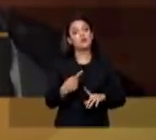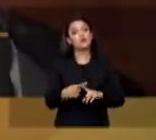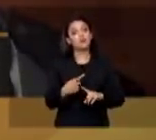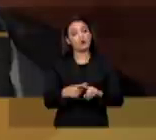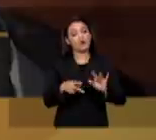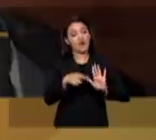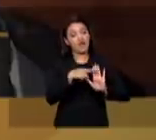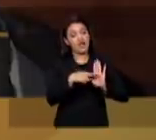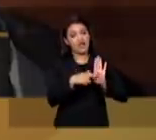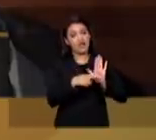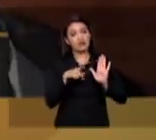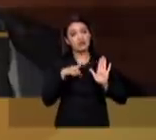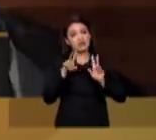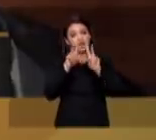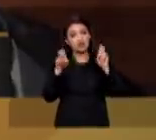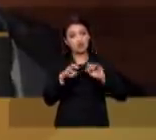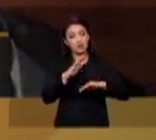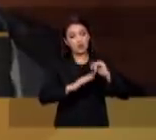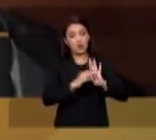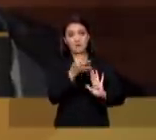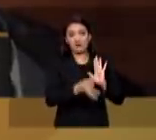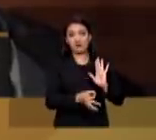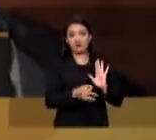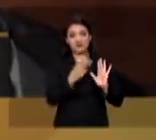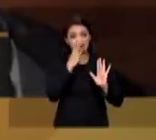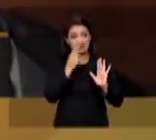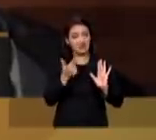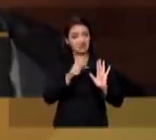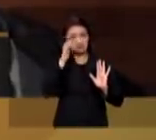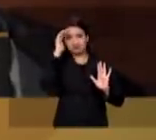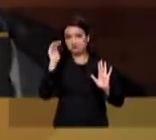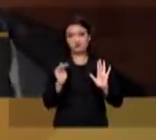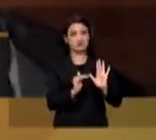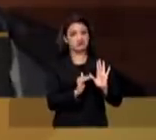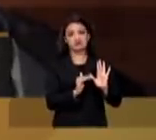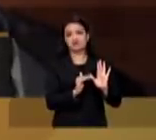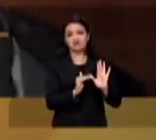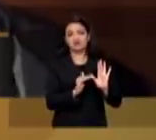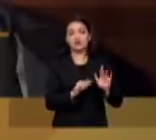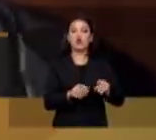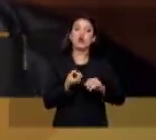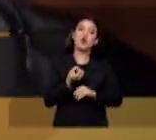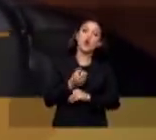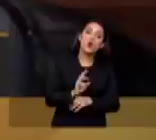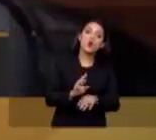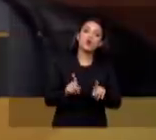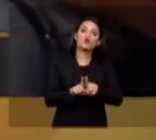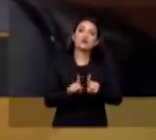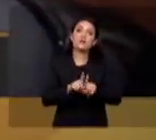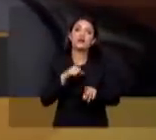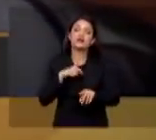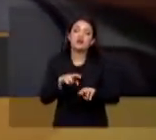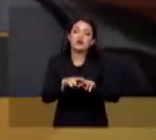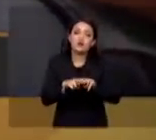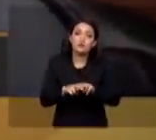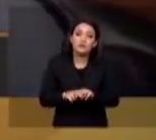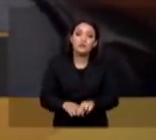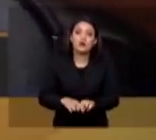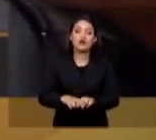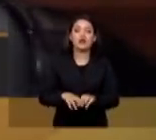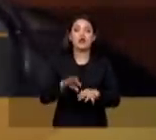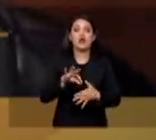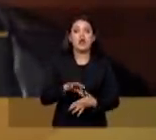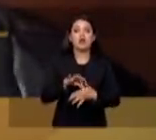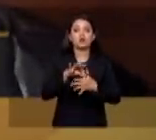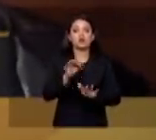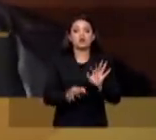a definição da competência, seja pela incidência da autoridade judicial competente nas